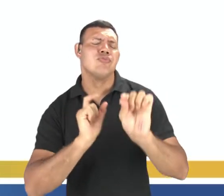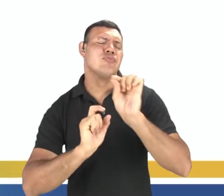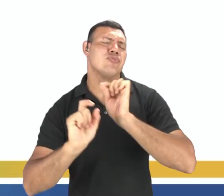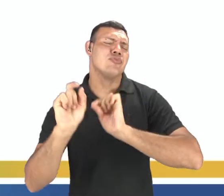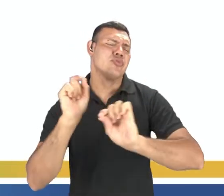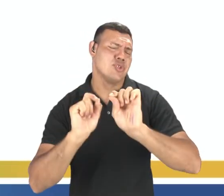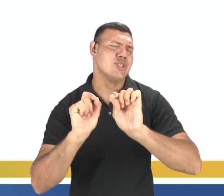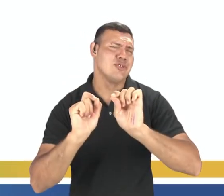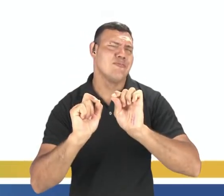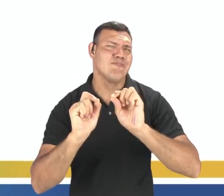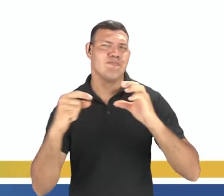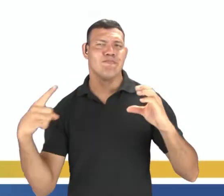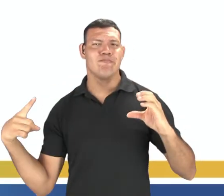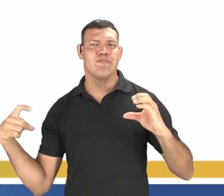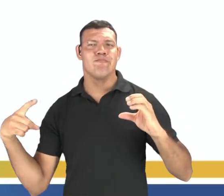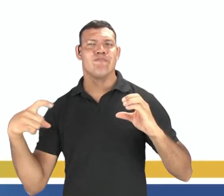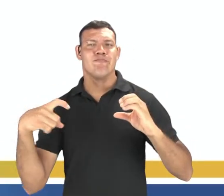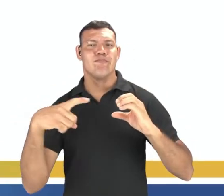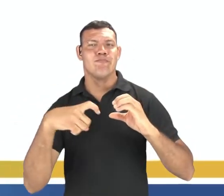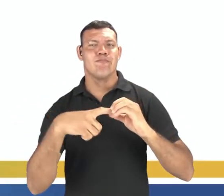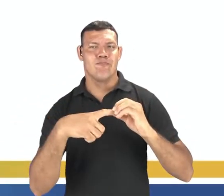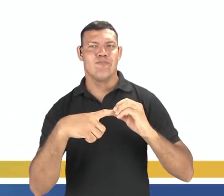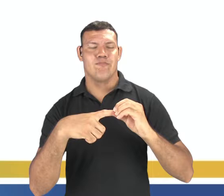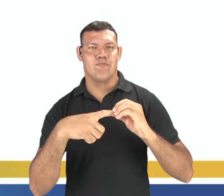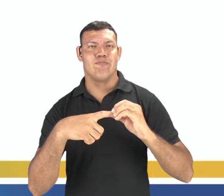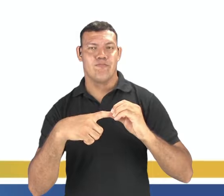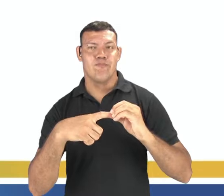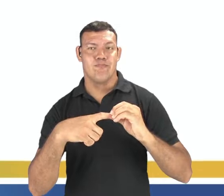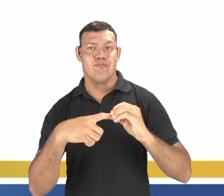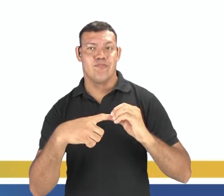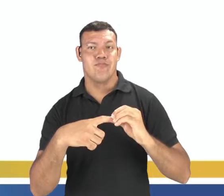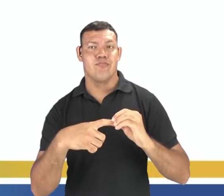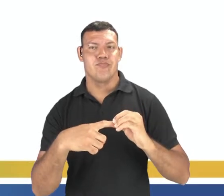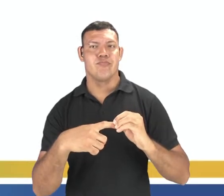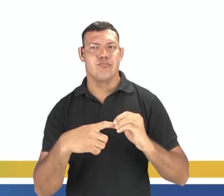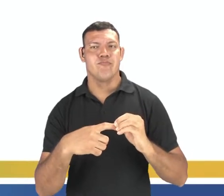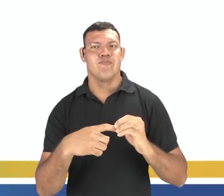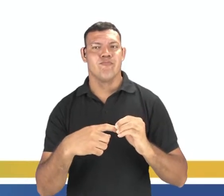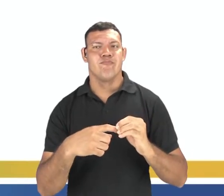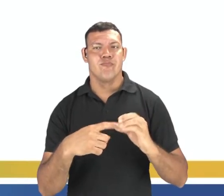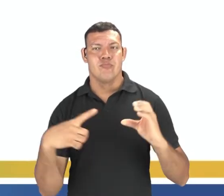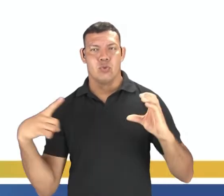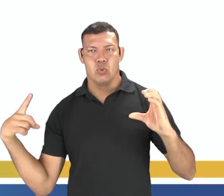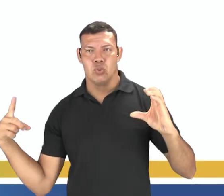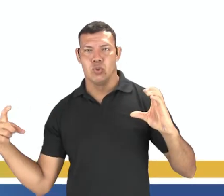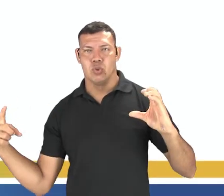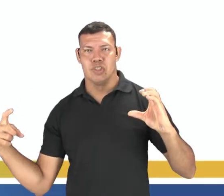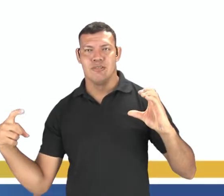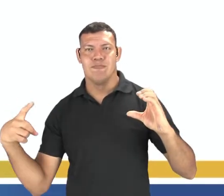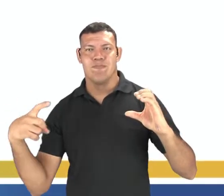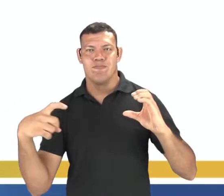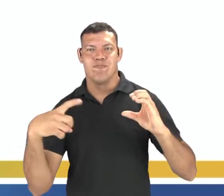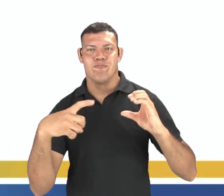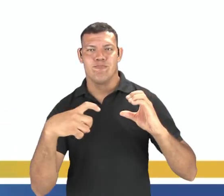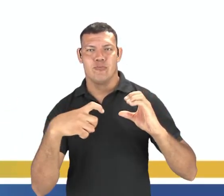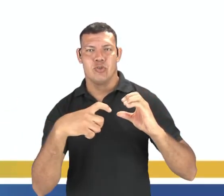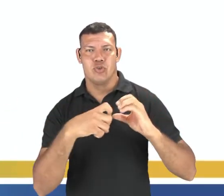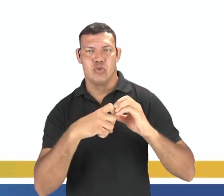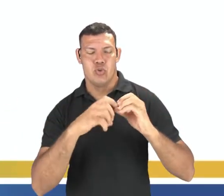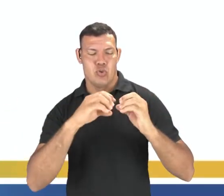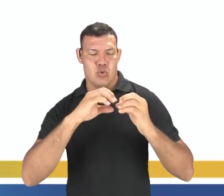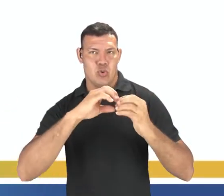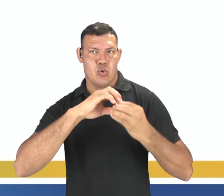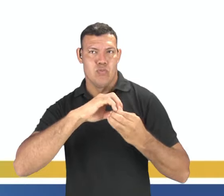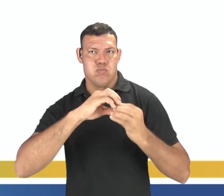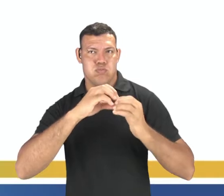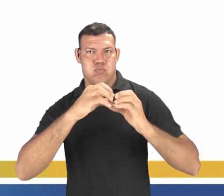seria uma fecundação. A fecundação ela é o processo de gerar uma nova vida. Porém, para